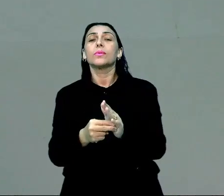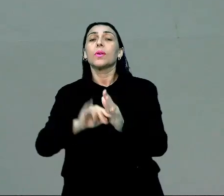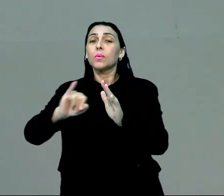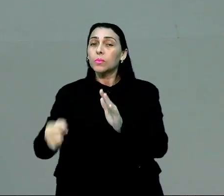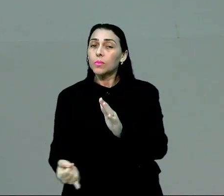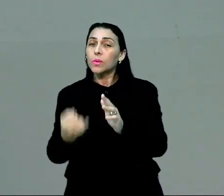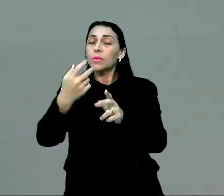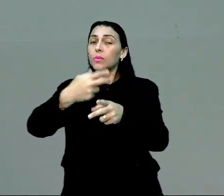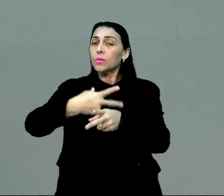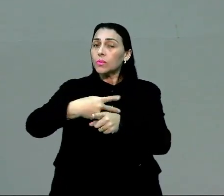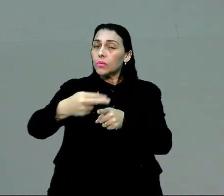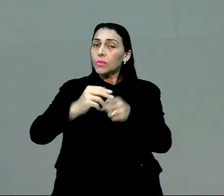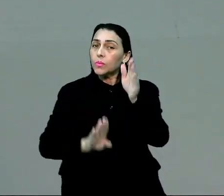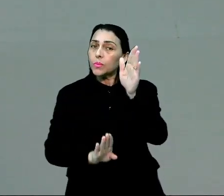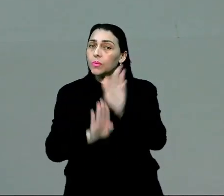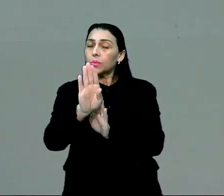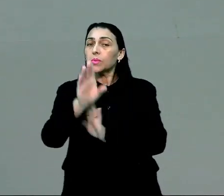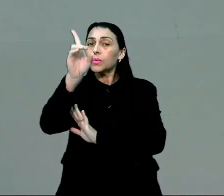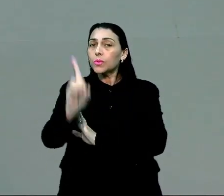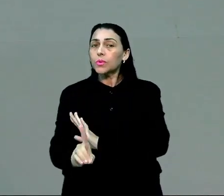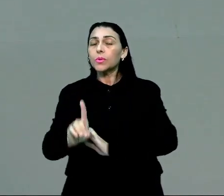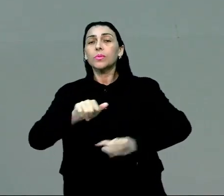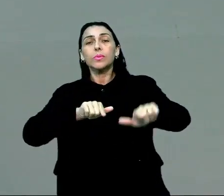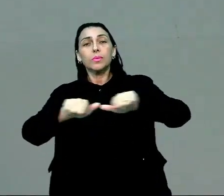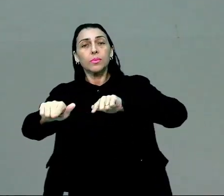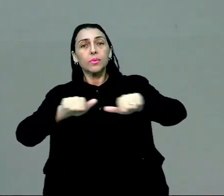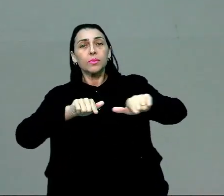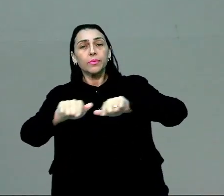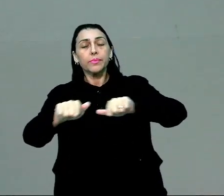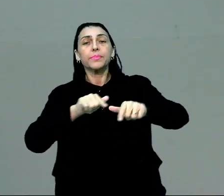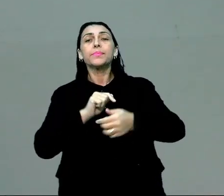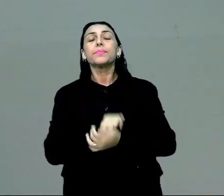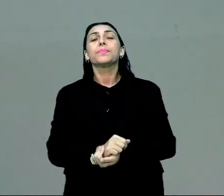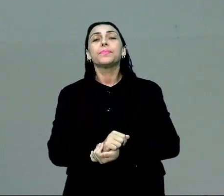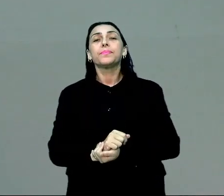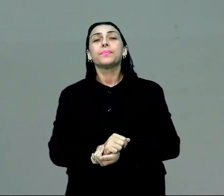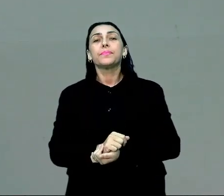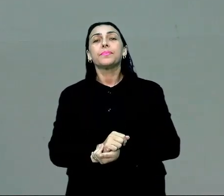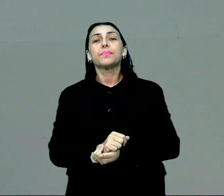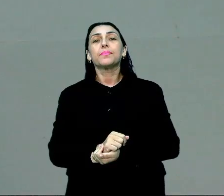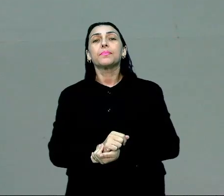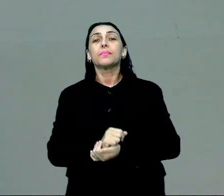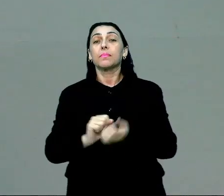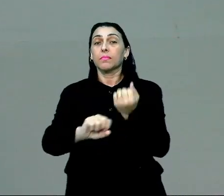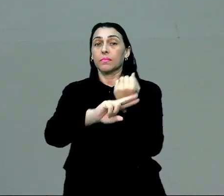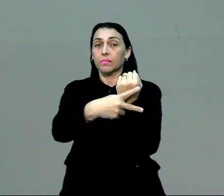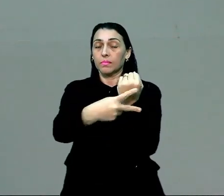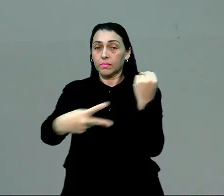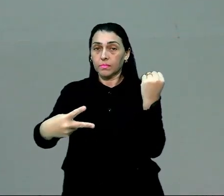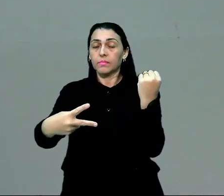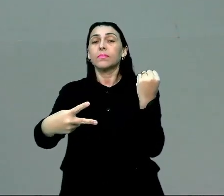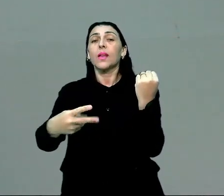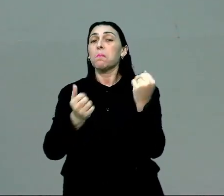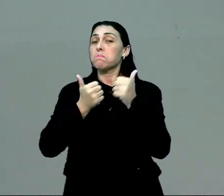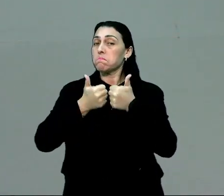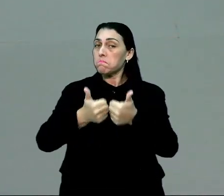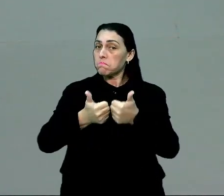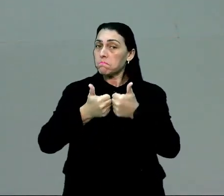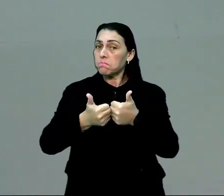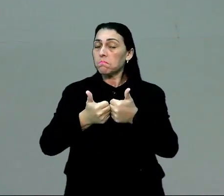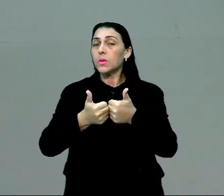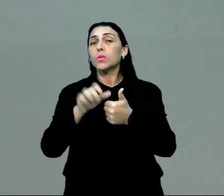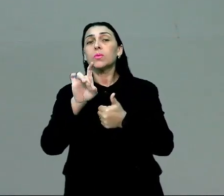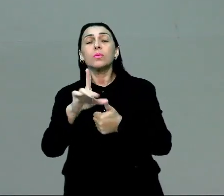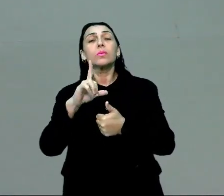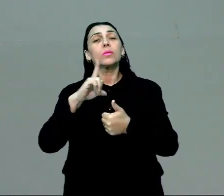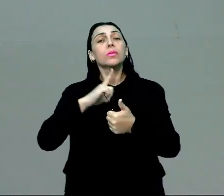de conquistas, de avanços nos direitos dos trabalhadores. E aí, essa consequência aí é uma consequência positiva. Só